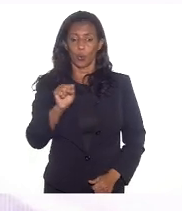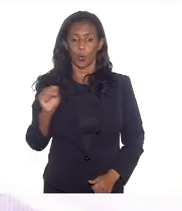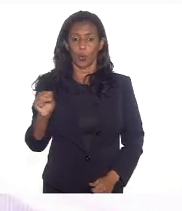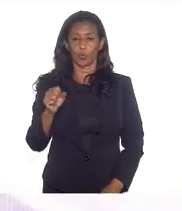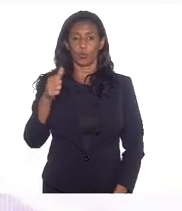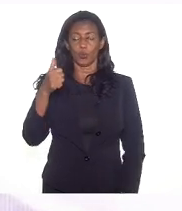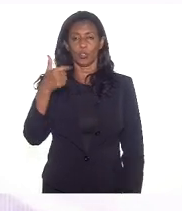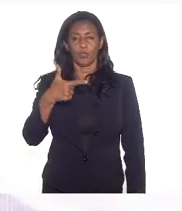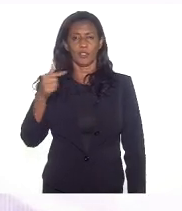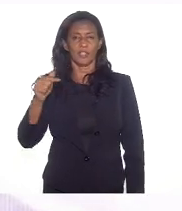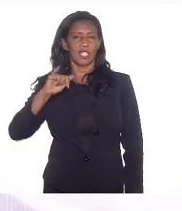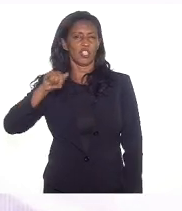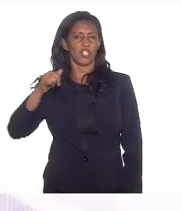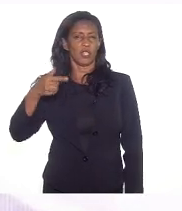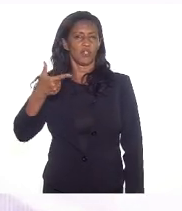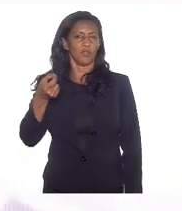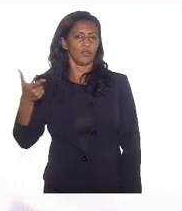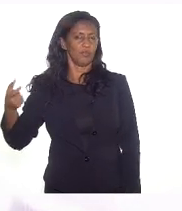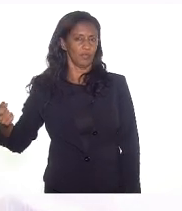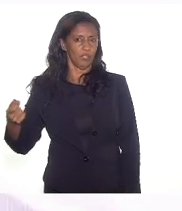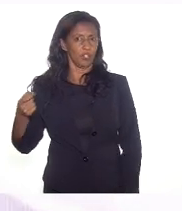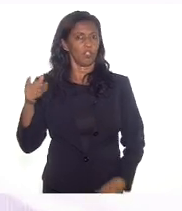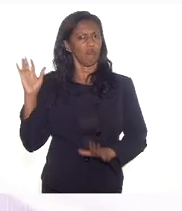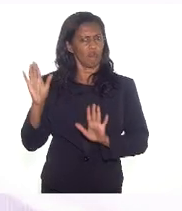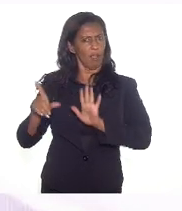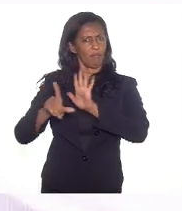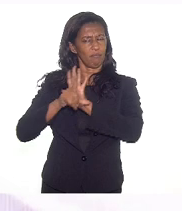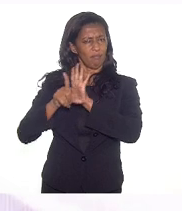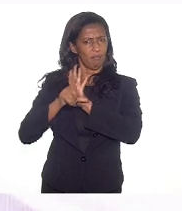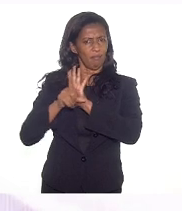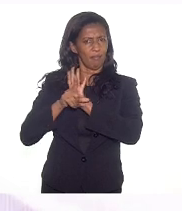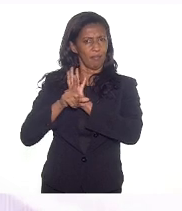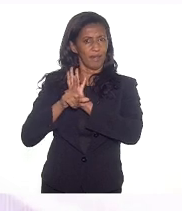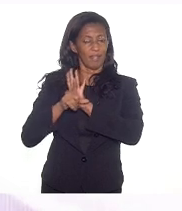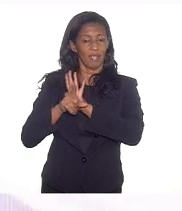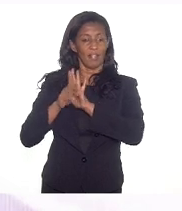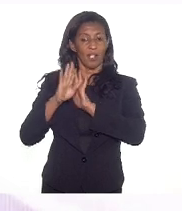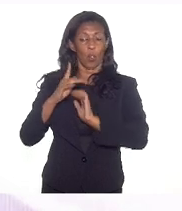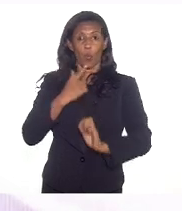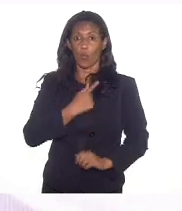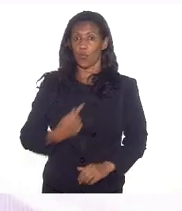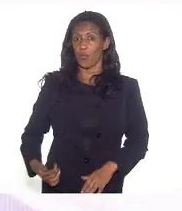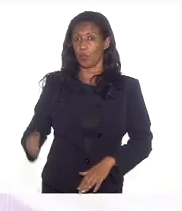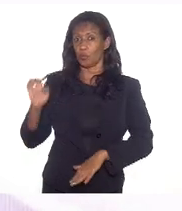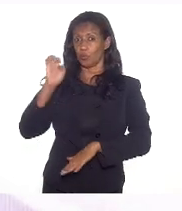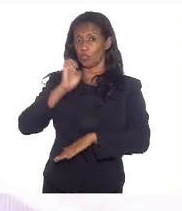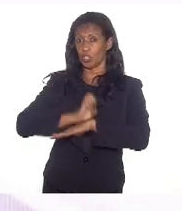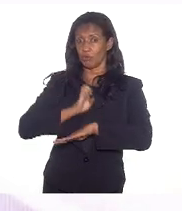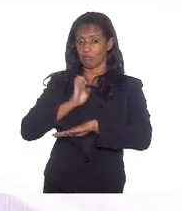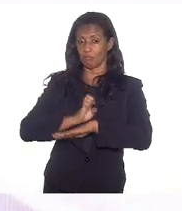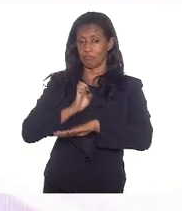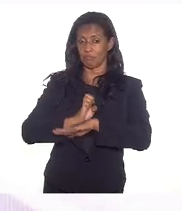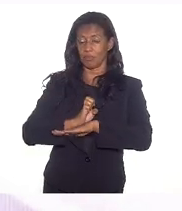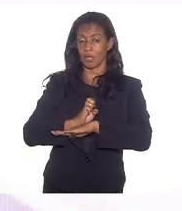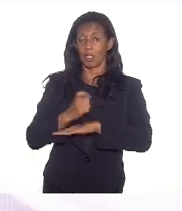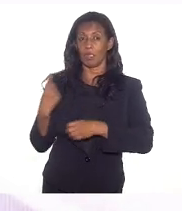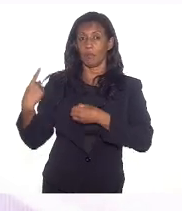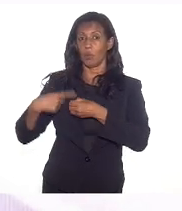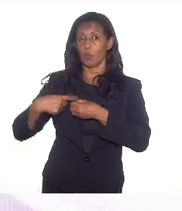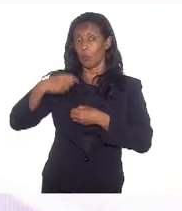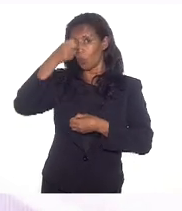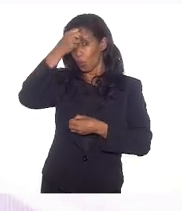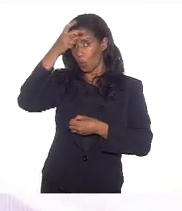janeiro de 2020, né, de acordo com a lei que está em vigor, que fica vedado ao governo do Estado do Rio de Janeiro e seus municípios